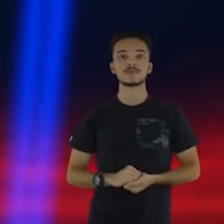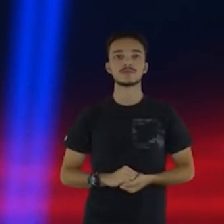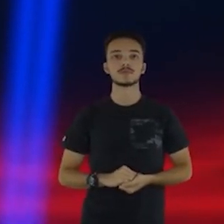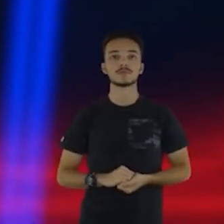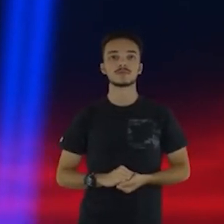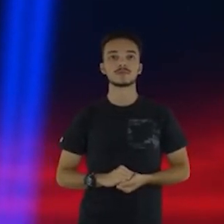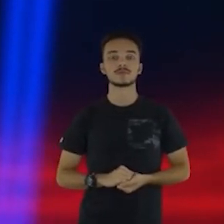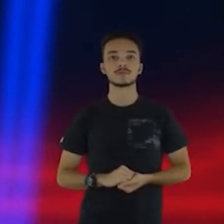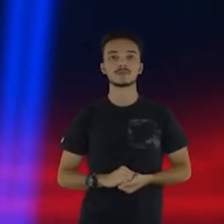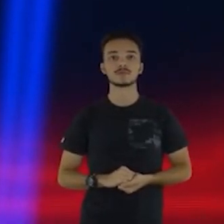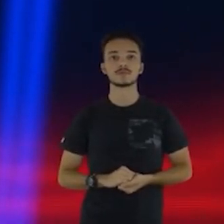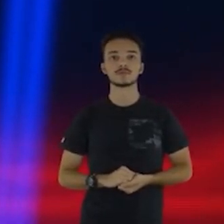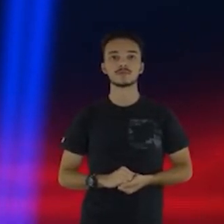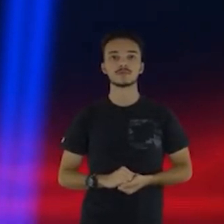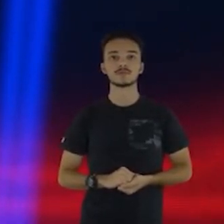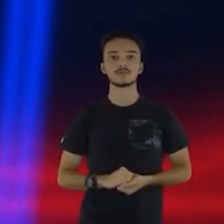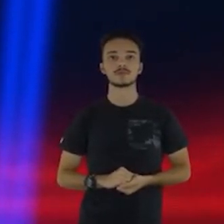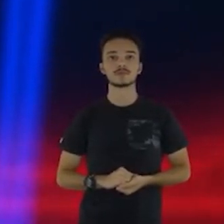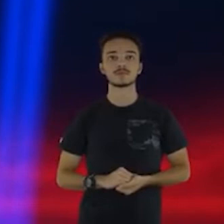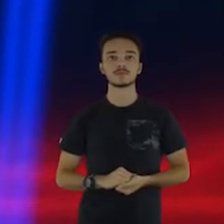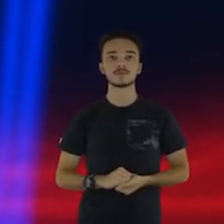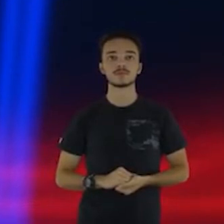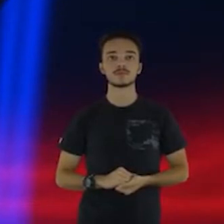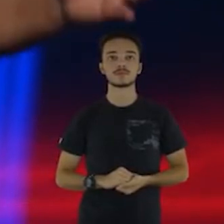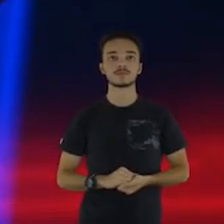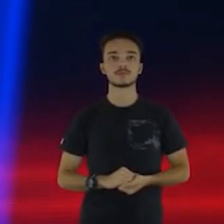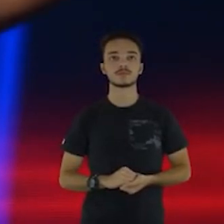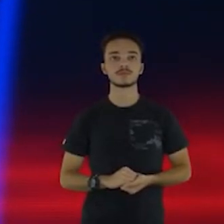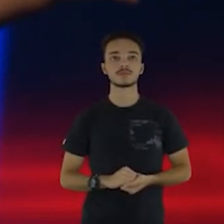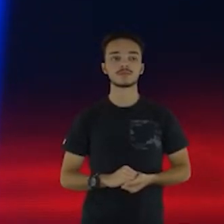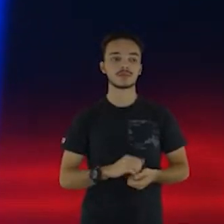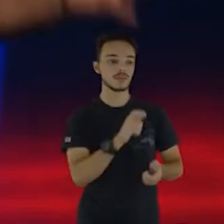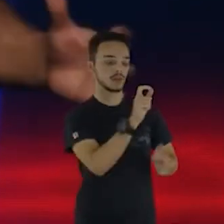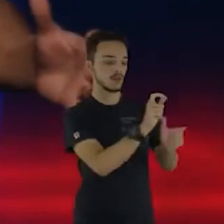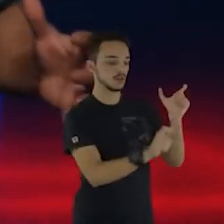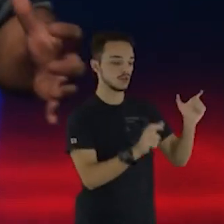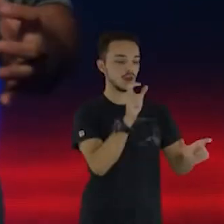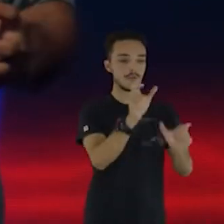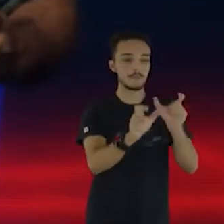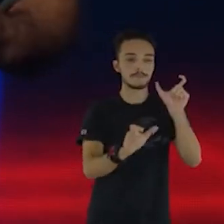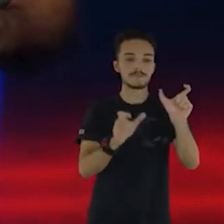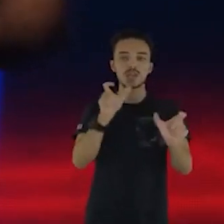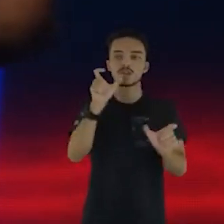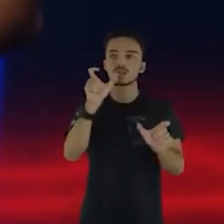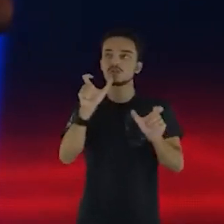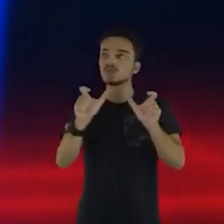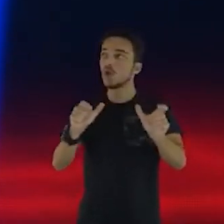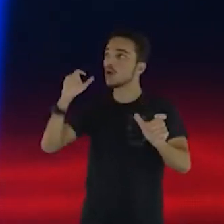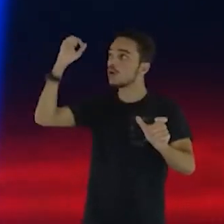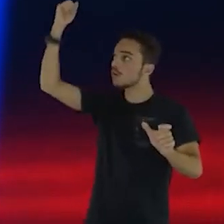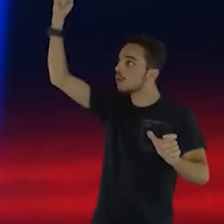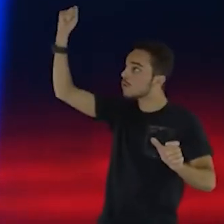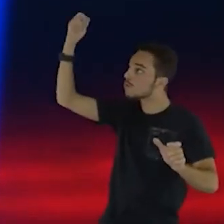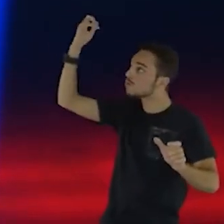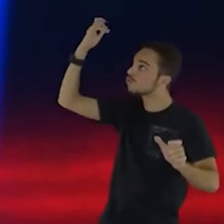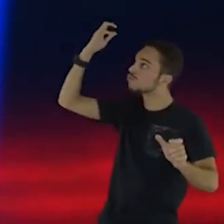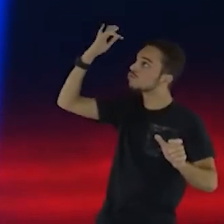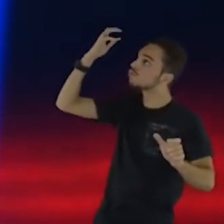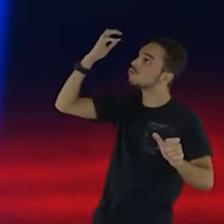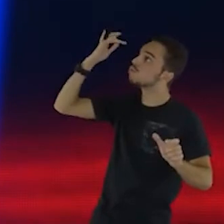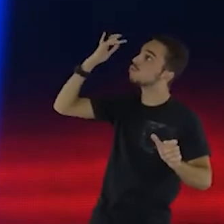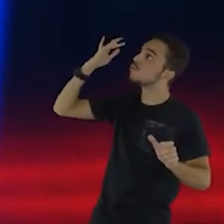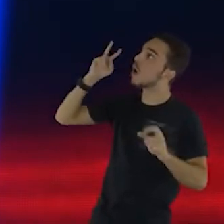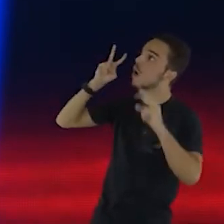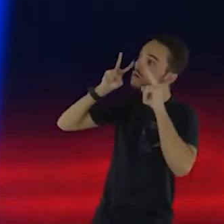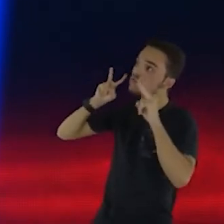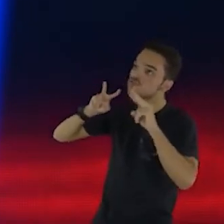e a terra se encherá do conhecimento da glória de Deus,